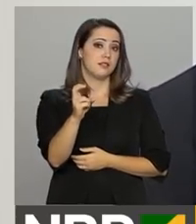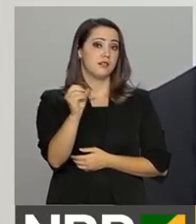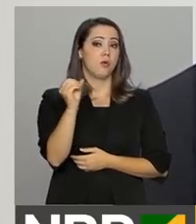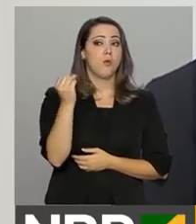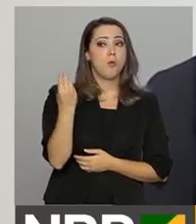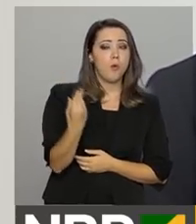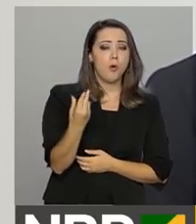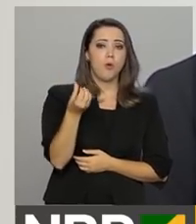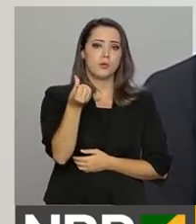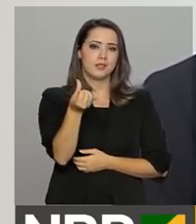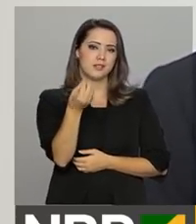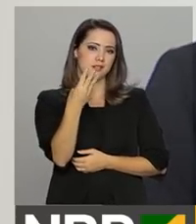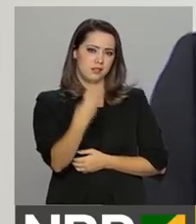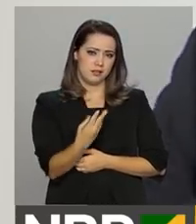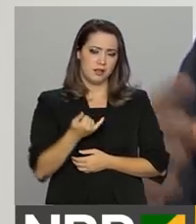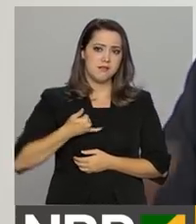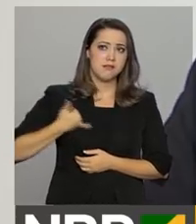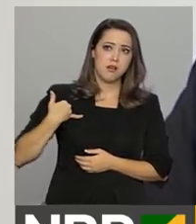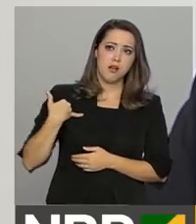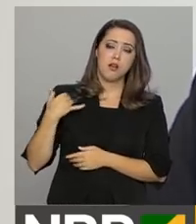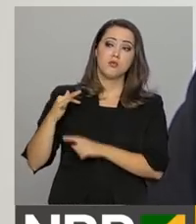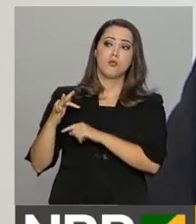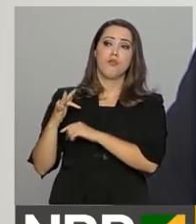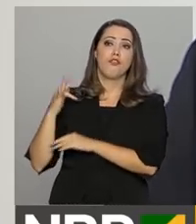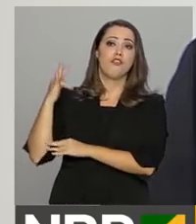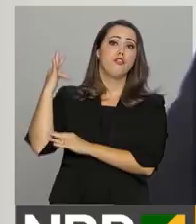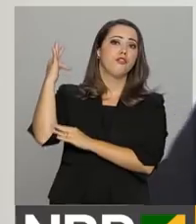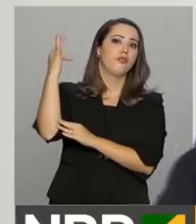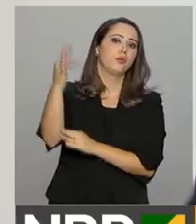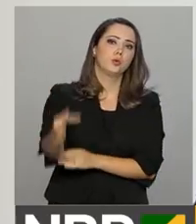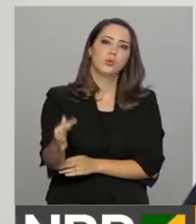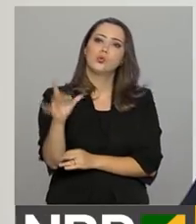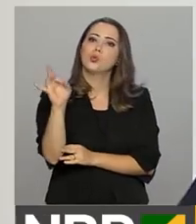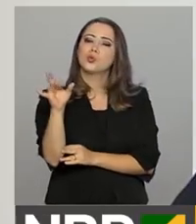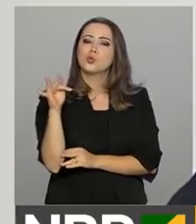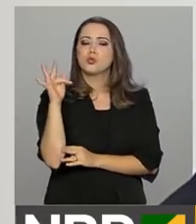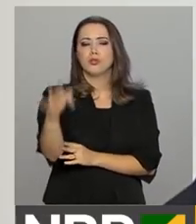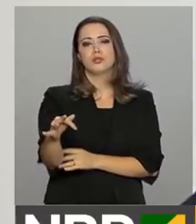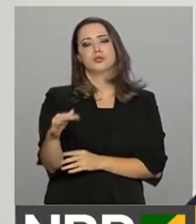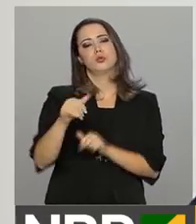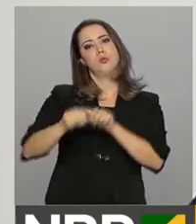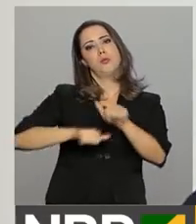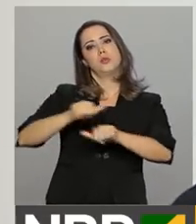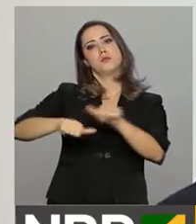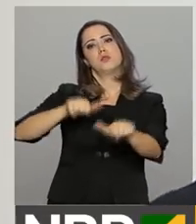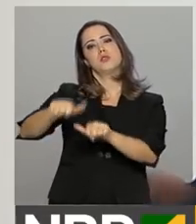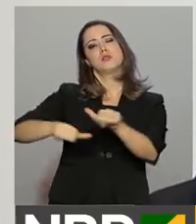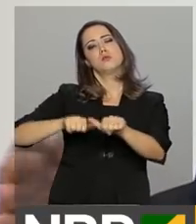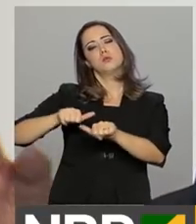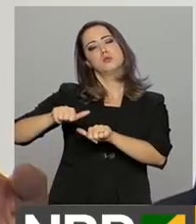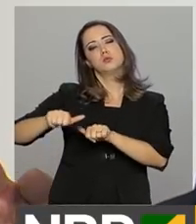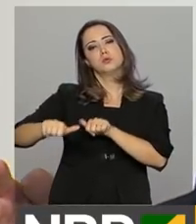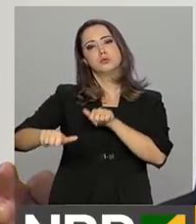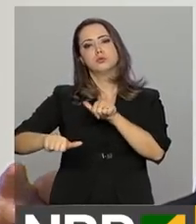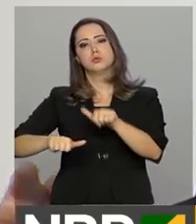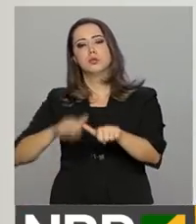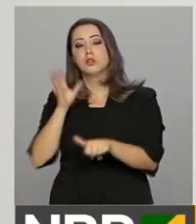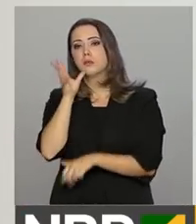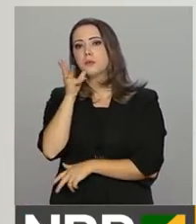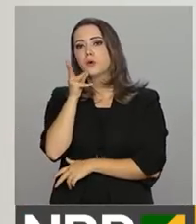ao cidadão daqui a 20 anos portanto numa numa transição lentíssima